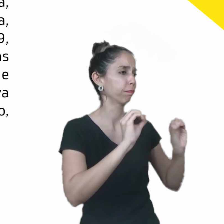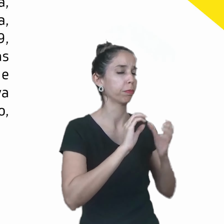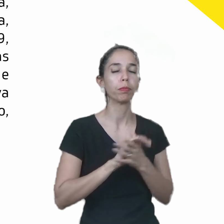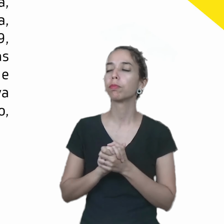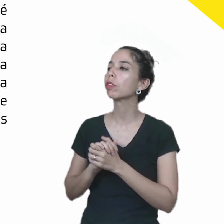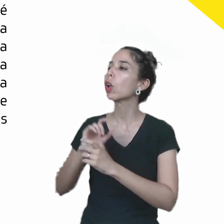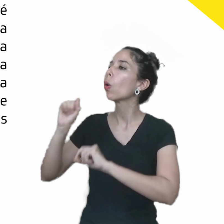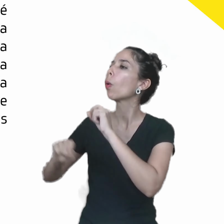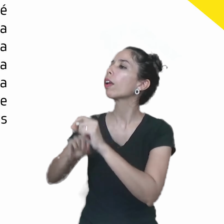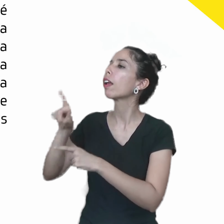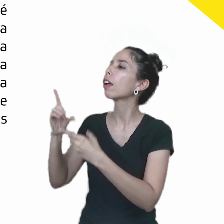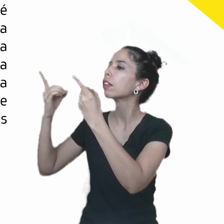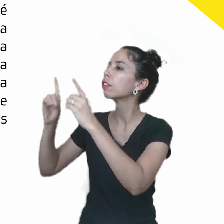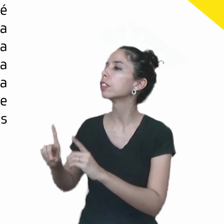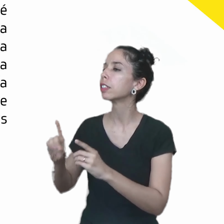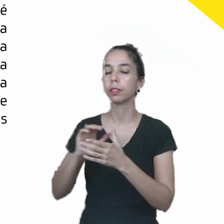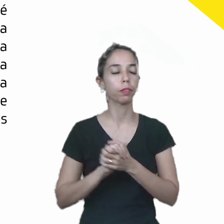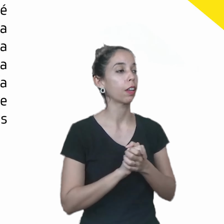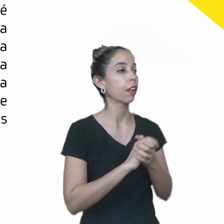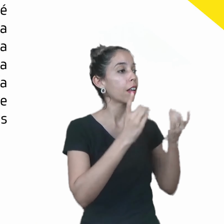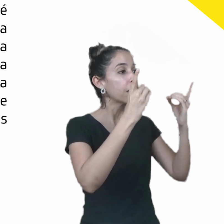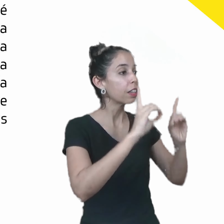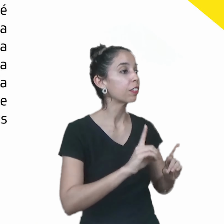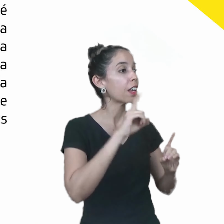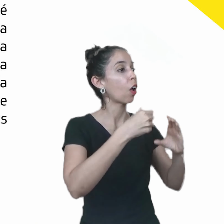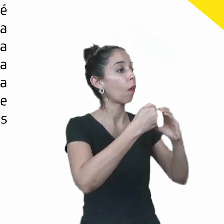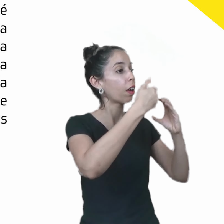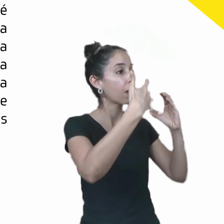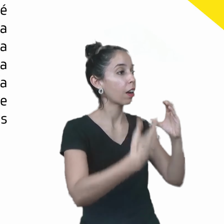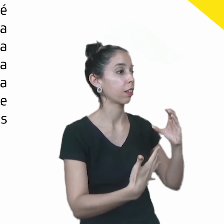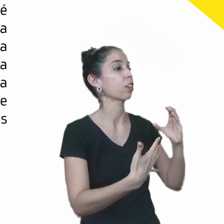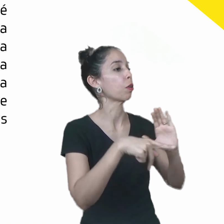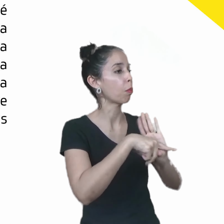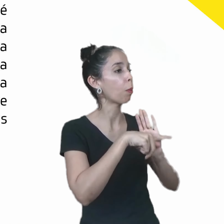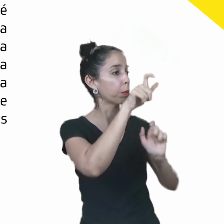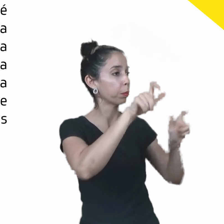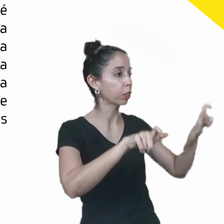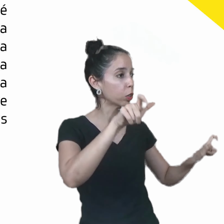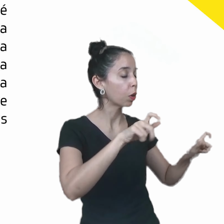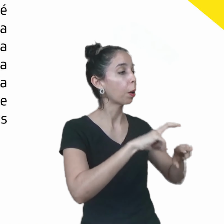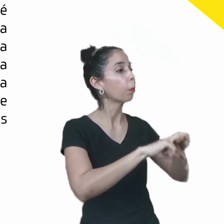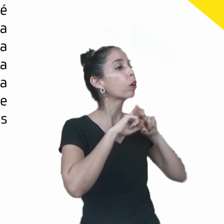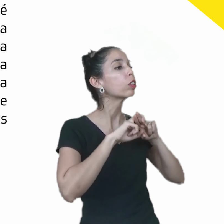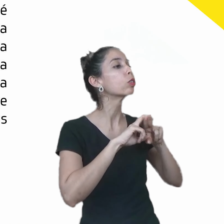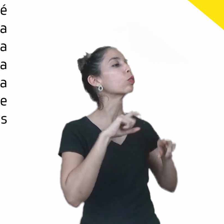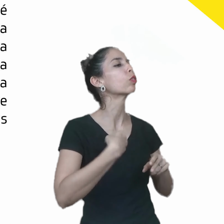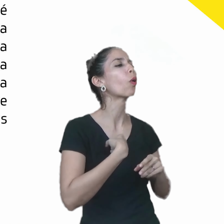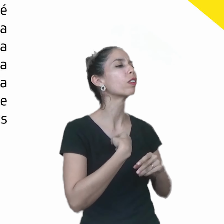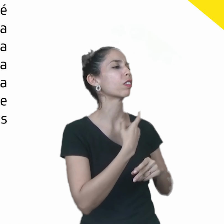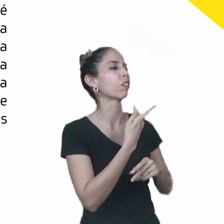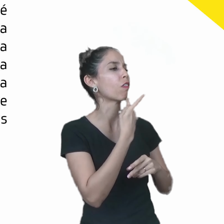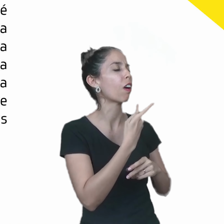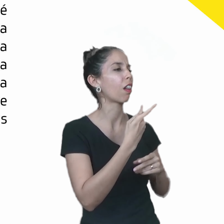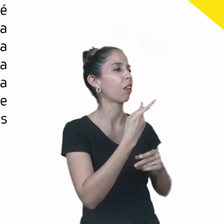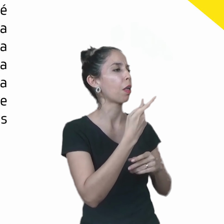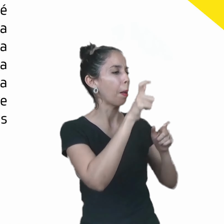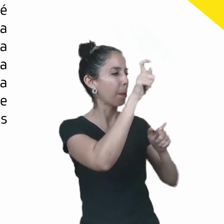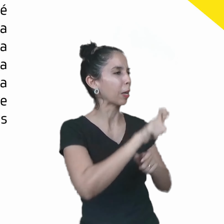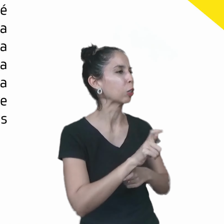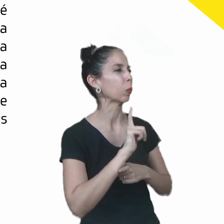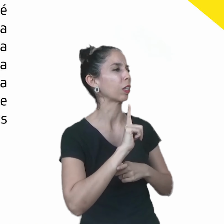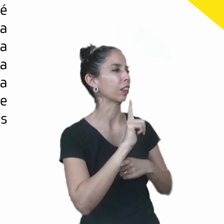intimidade com a pessoa O que é uma deficiência? A deficiência é uma característica da pessoa Por isso, não